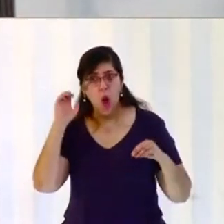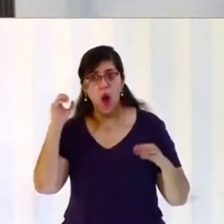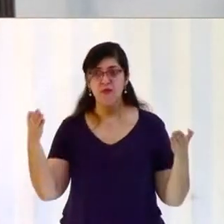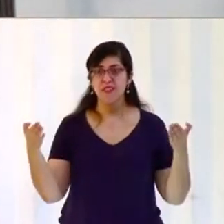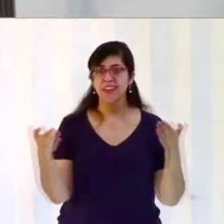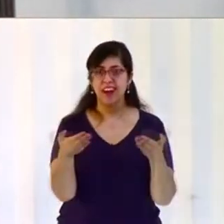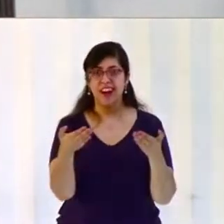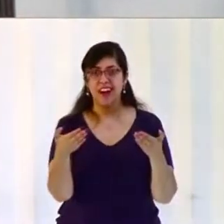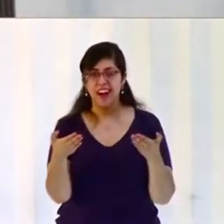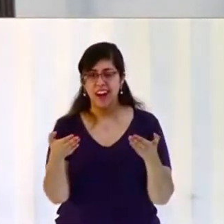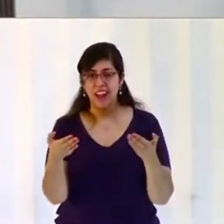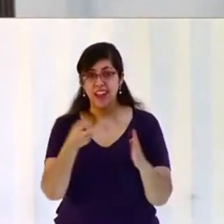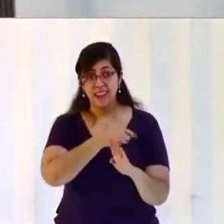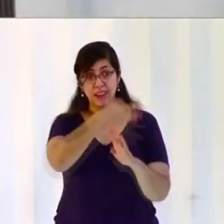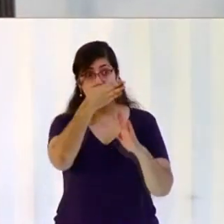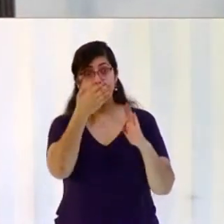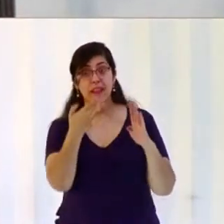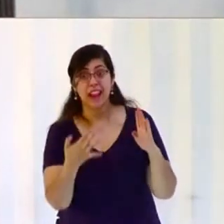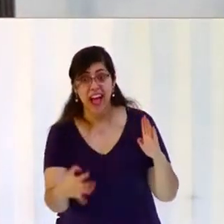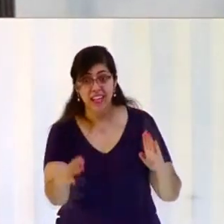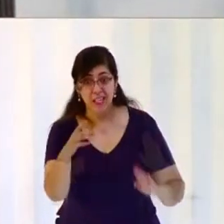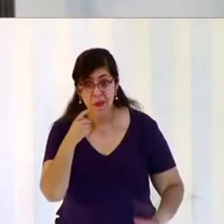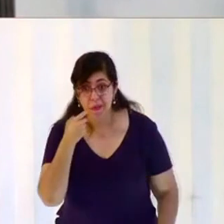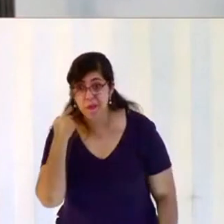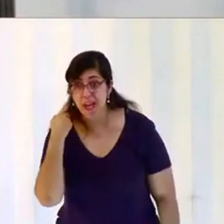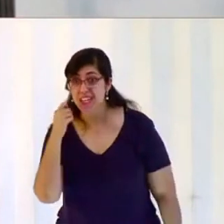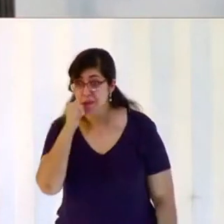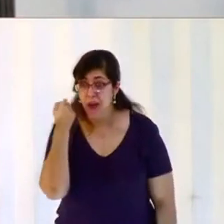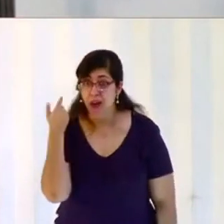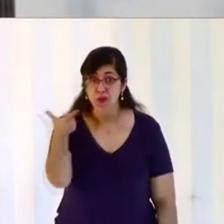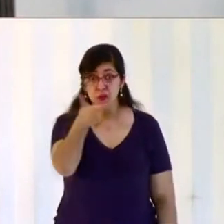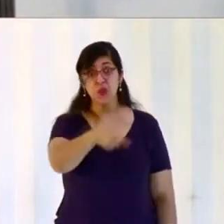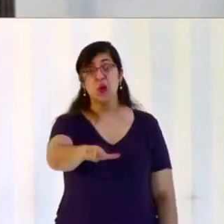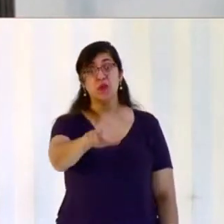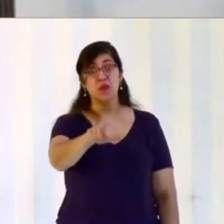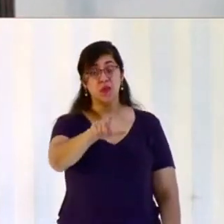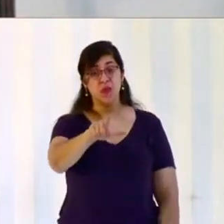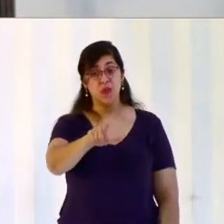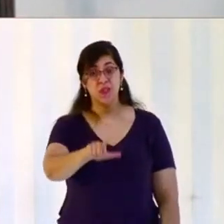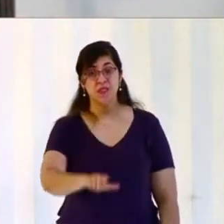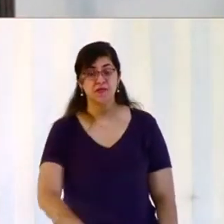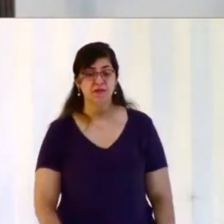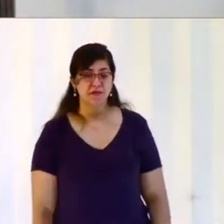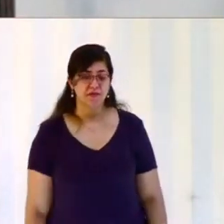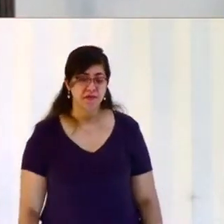peixes. Ah, meu Deus! Até o momento em que